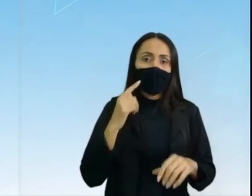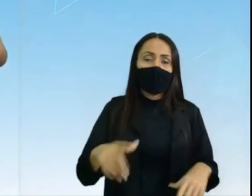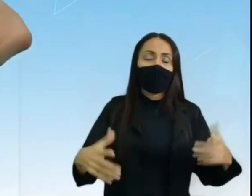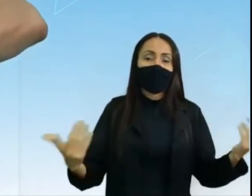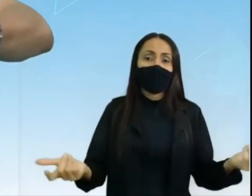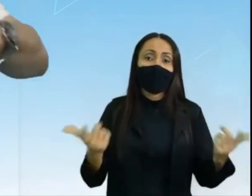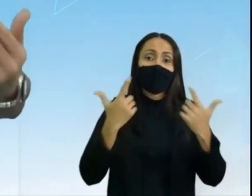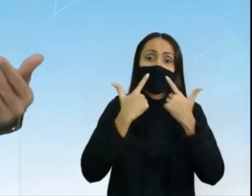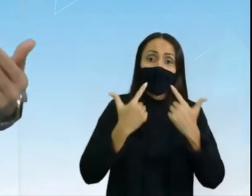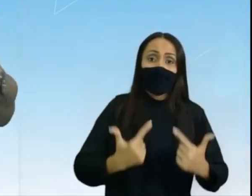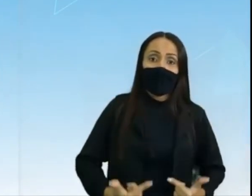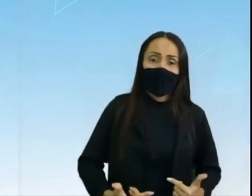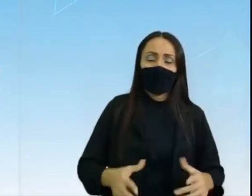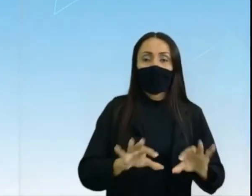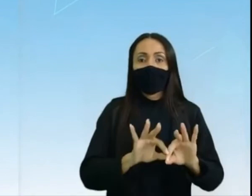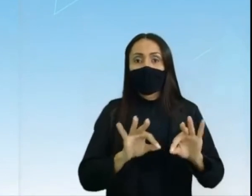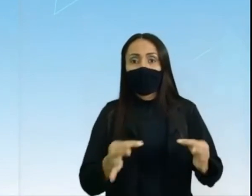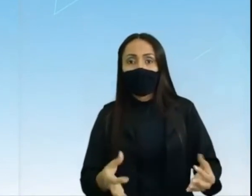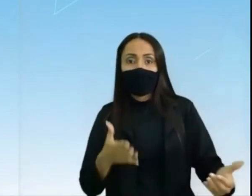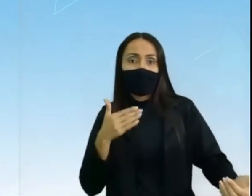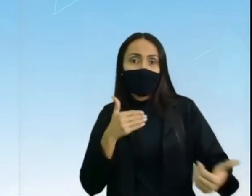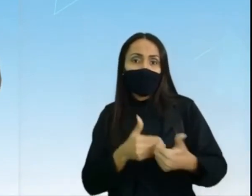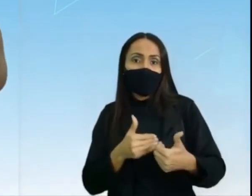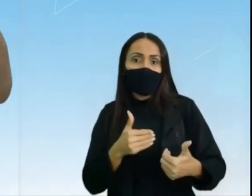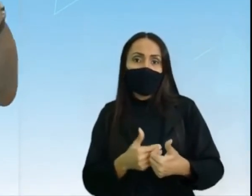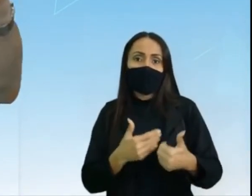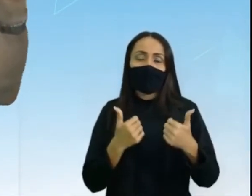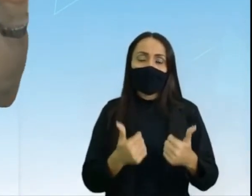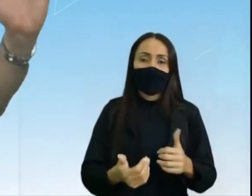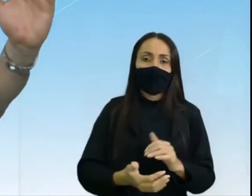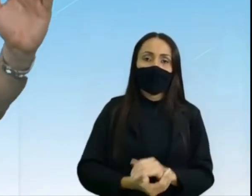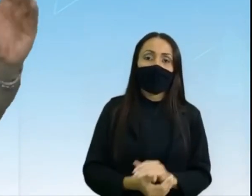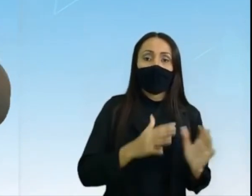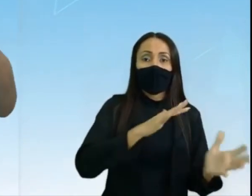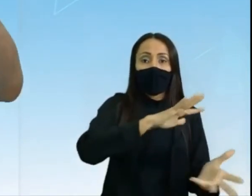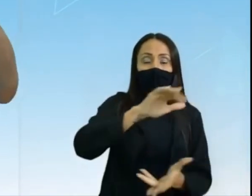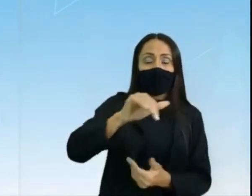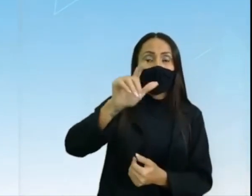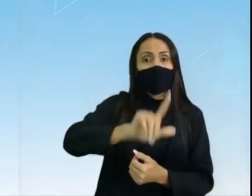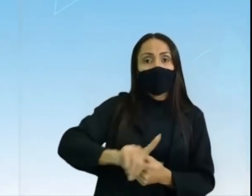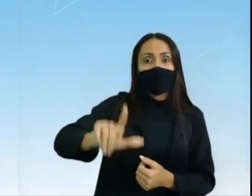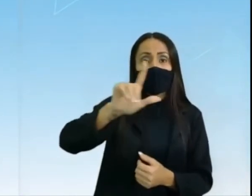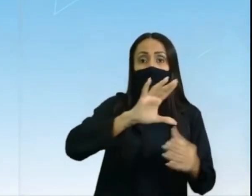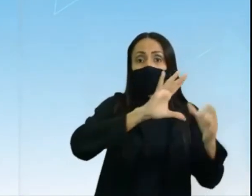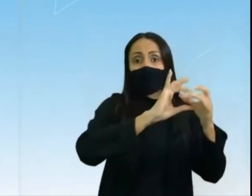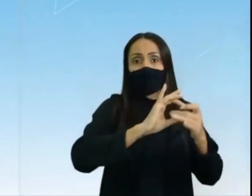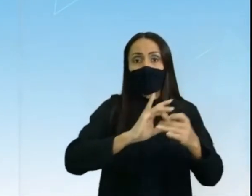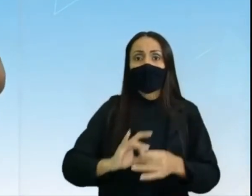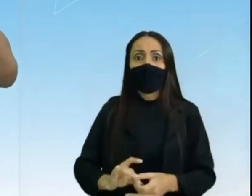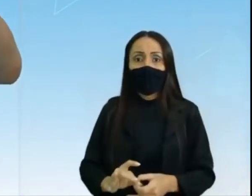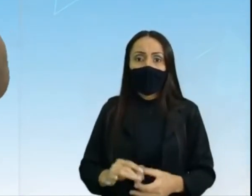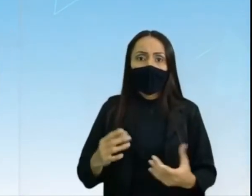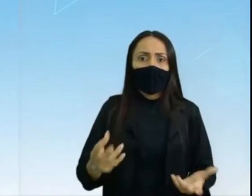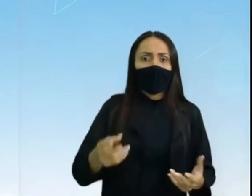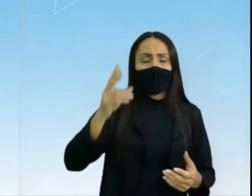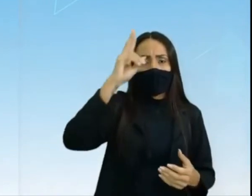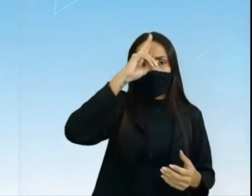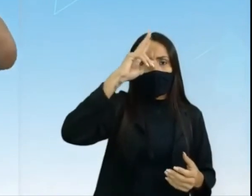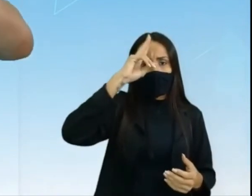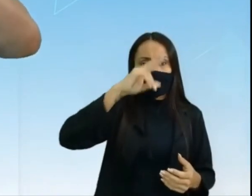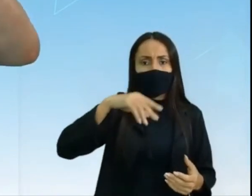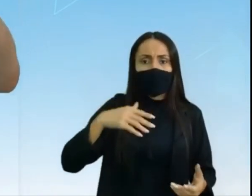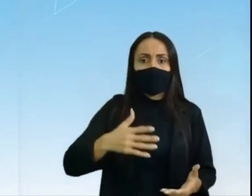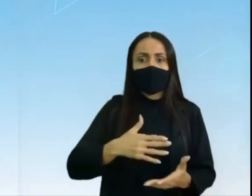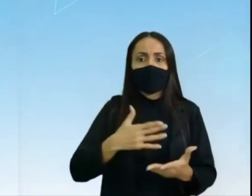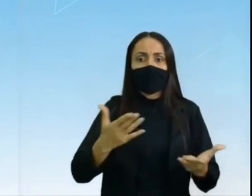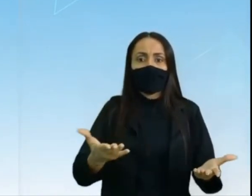linguagem mais simples, mais próxima do dia a dia. Isso é para o mundo literário, é o contexto. Lembrar que o contexto é